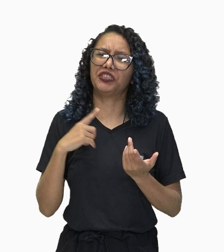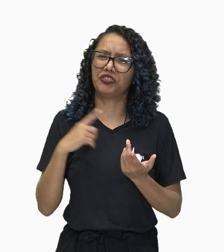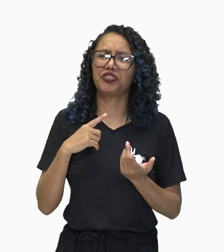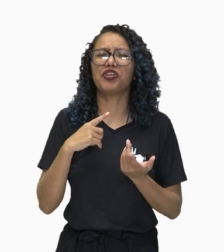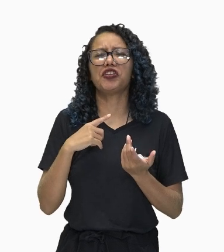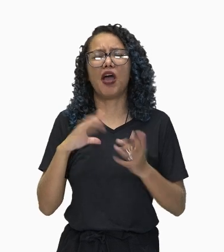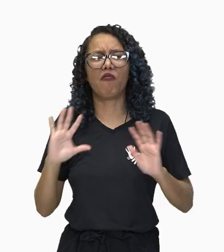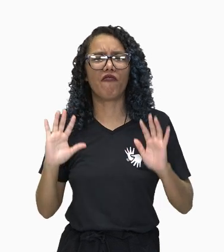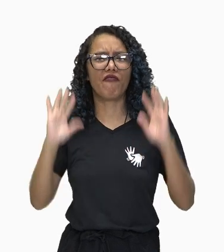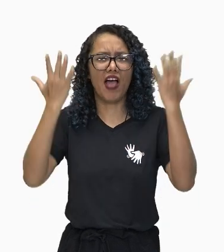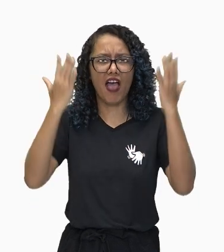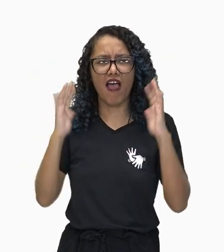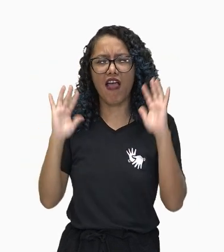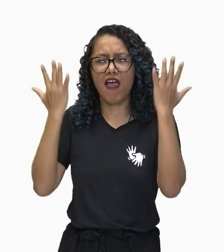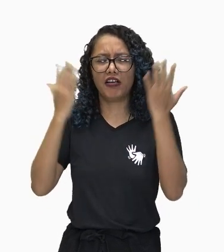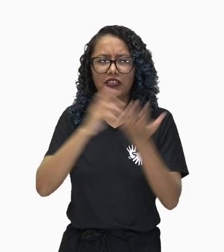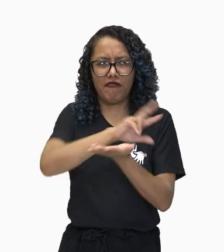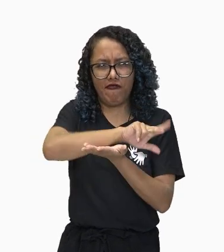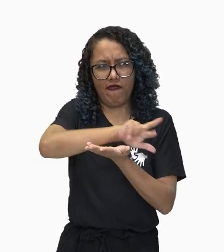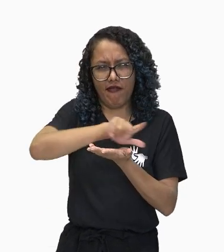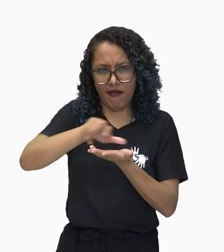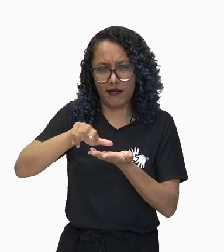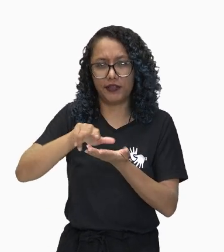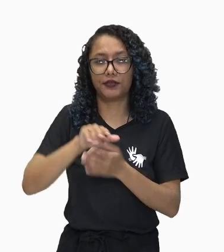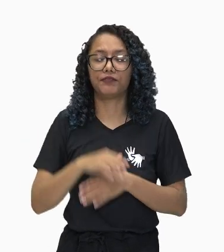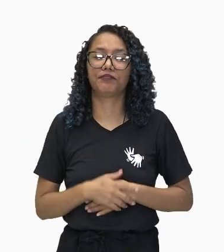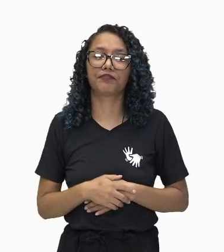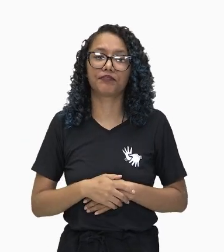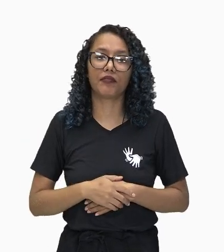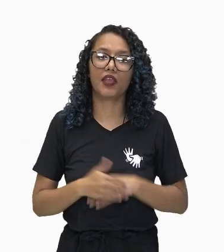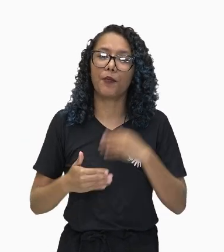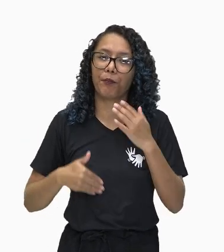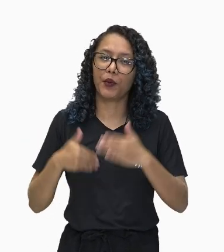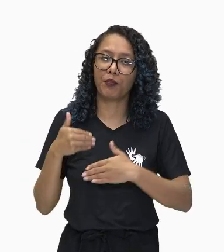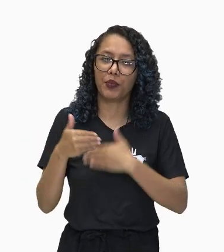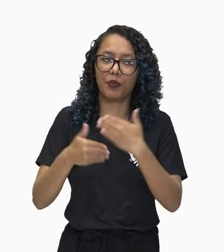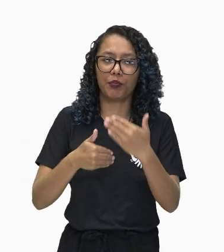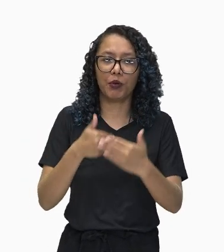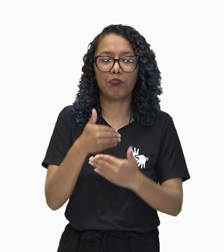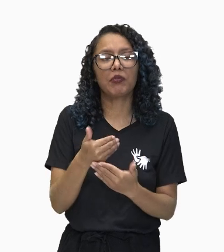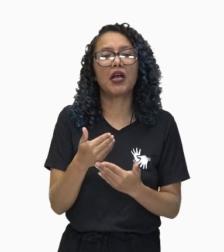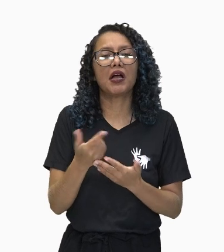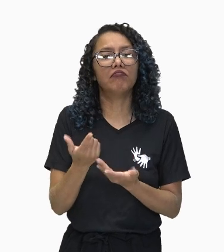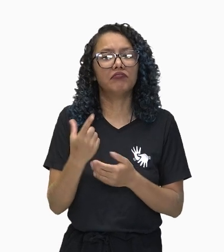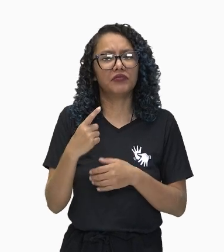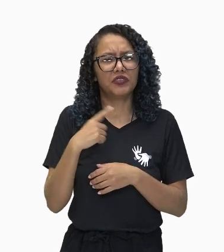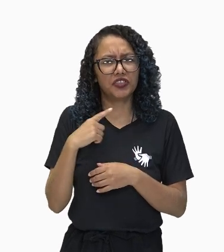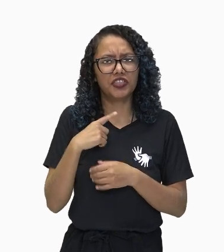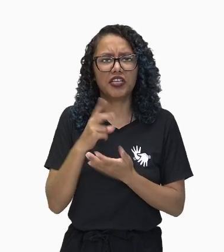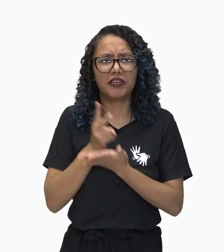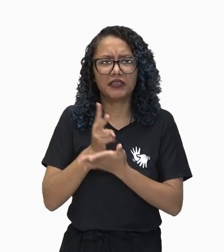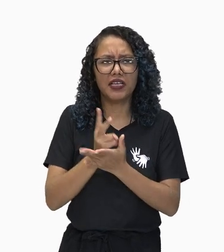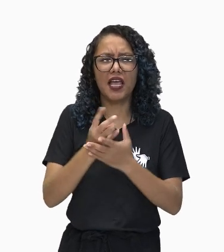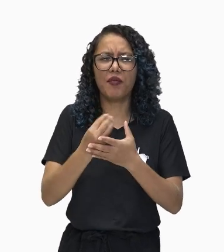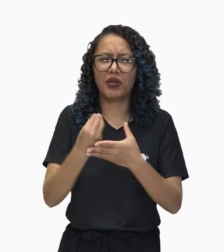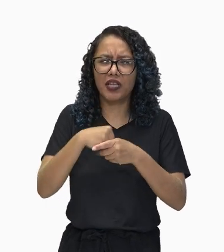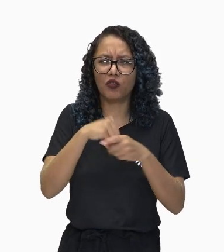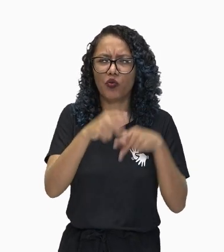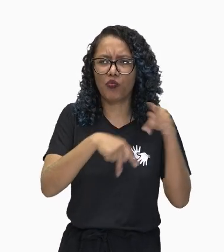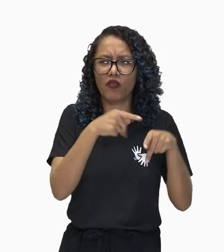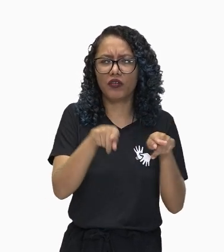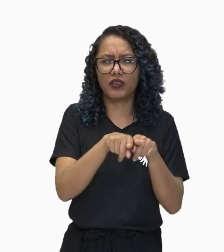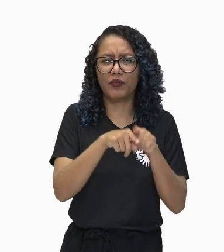festas populares. Por consequência, devido à presença entre o povo e a representatividade simbólica